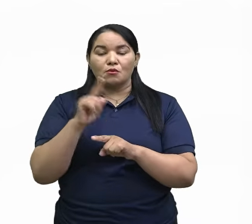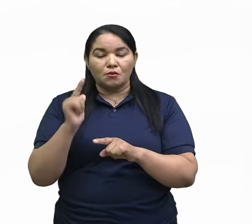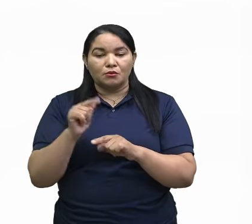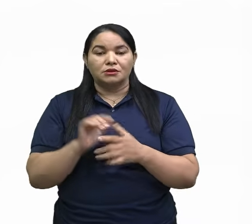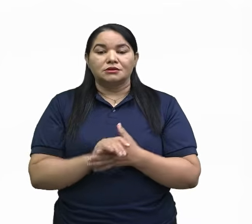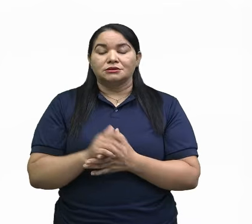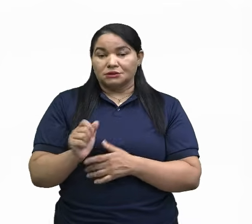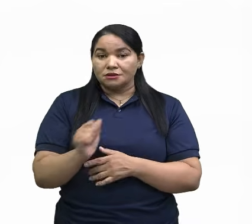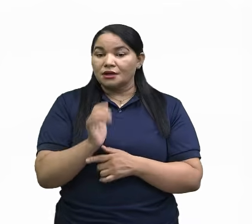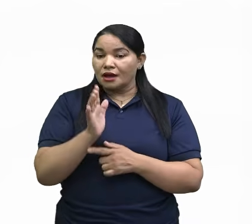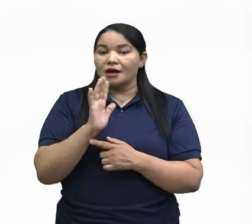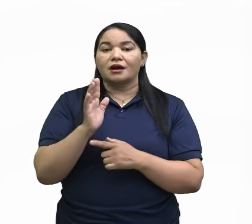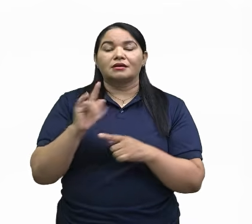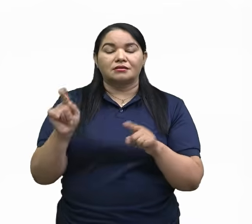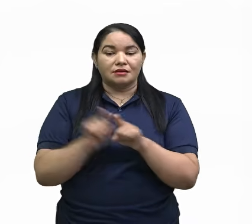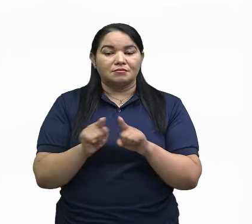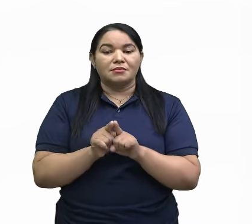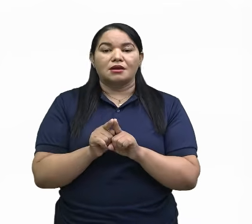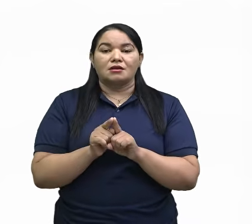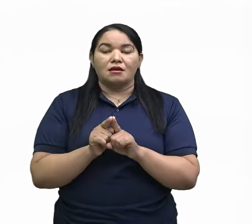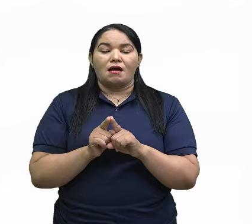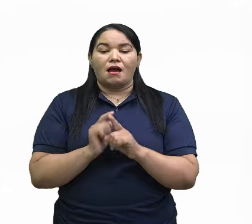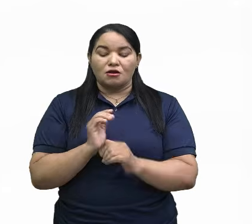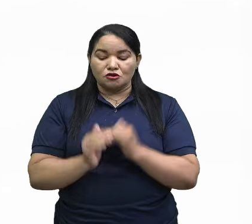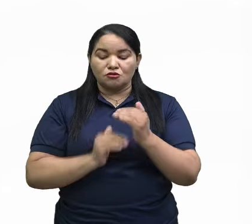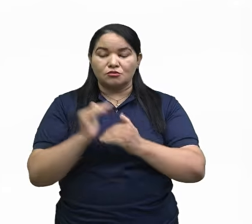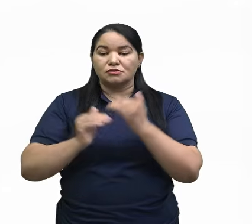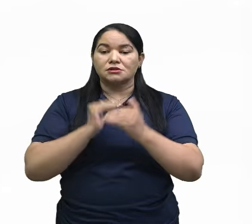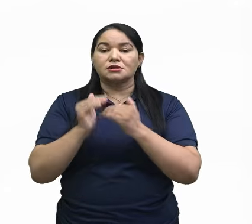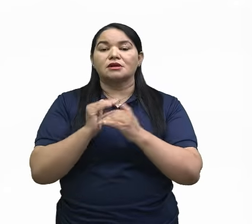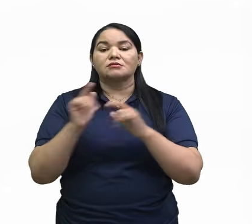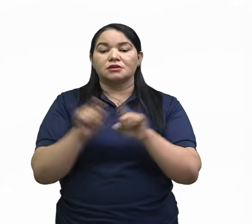né? Todas elas passam por processos